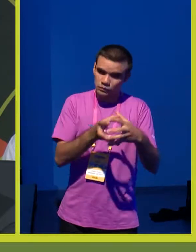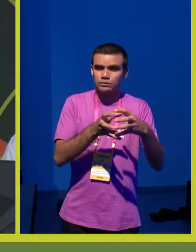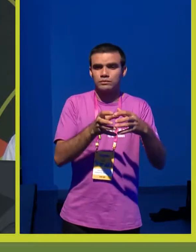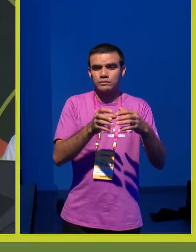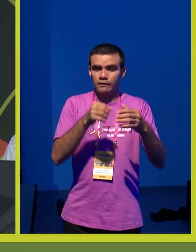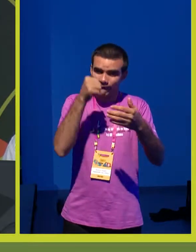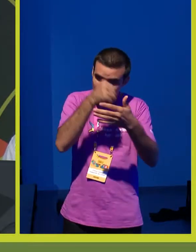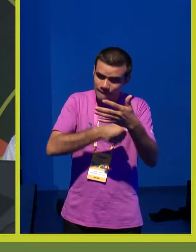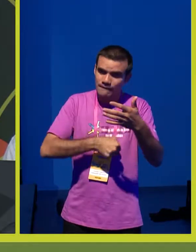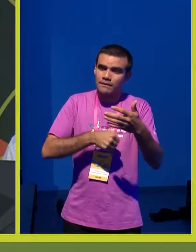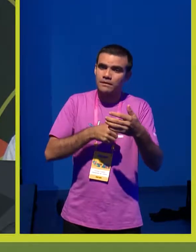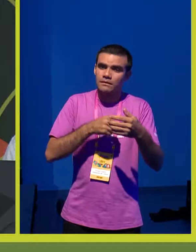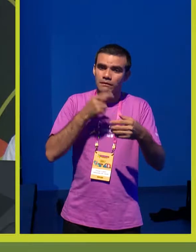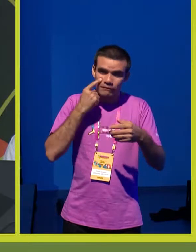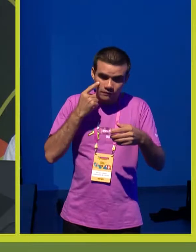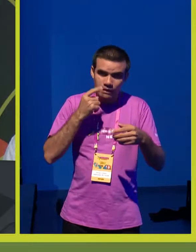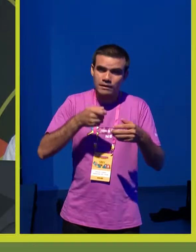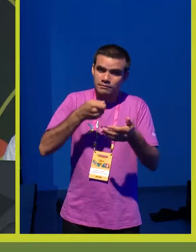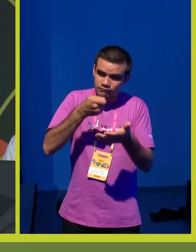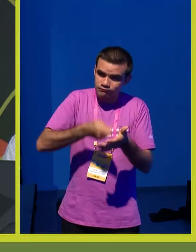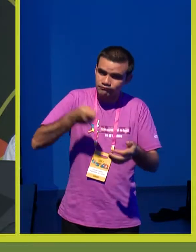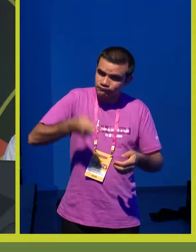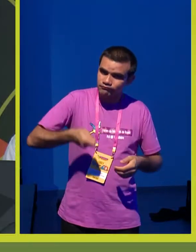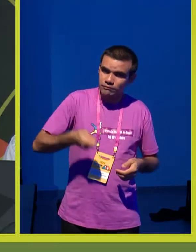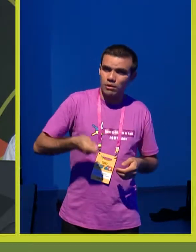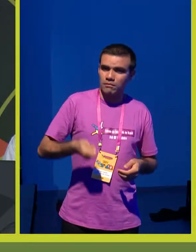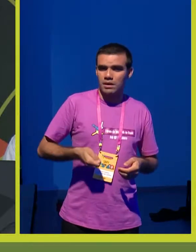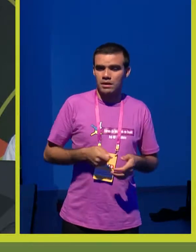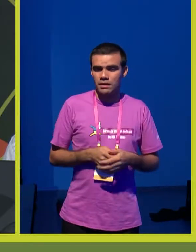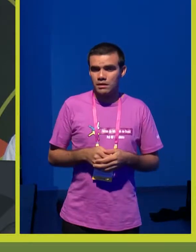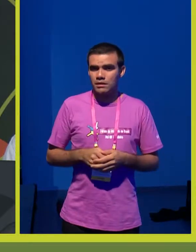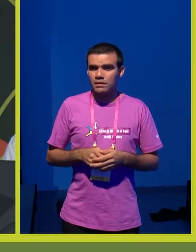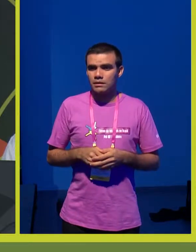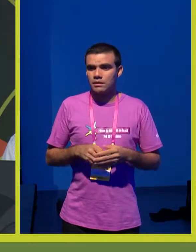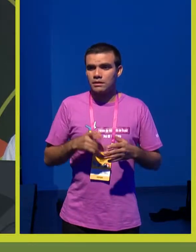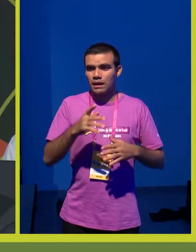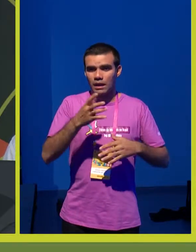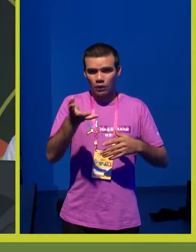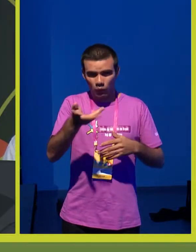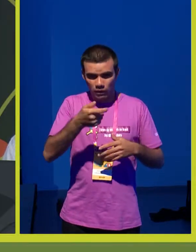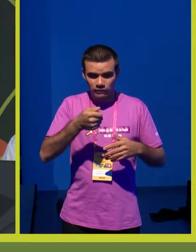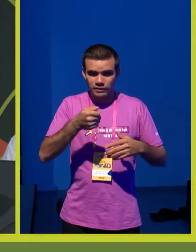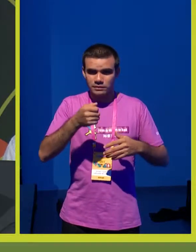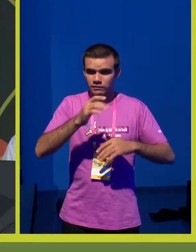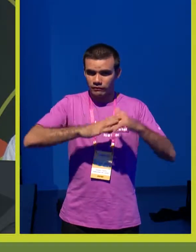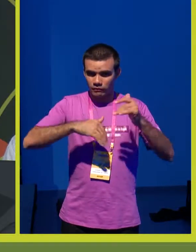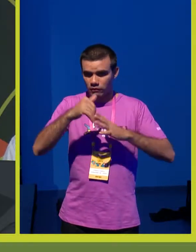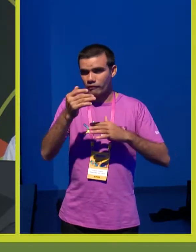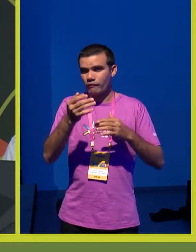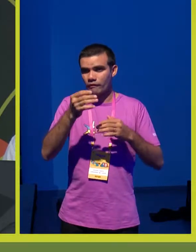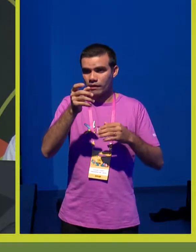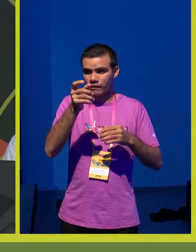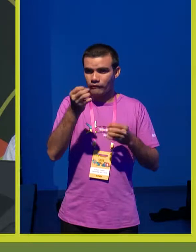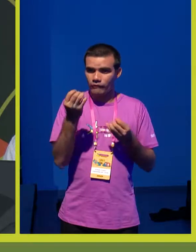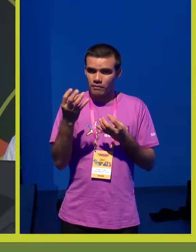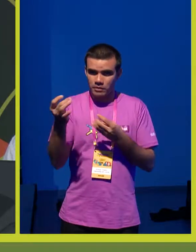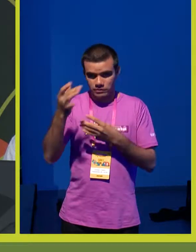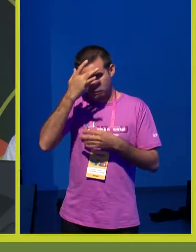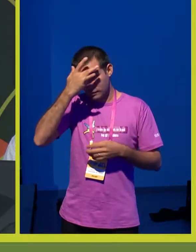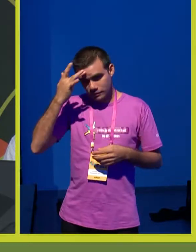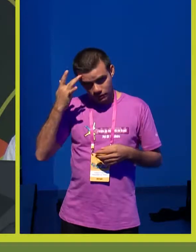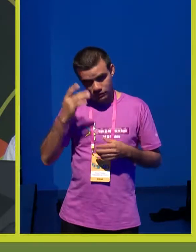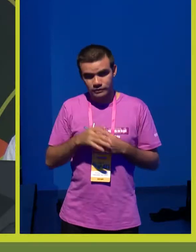essa não qualificação de informações das pessoas e aí a